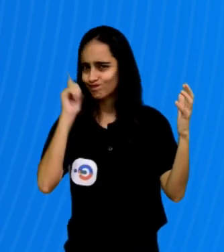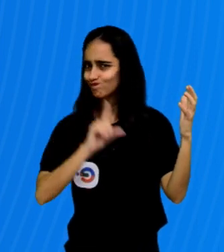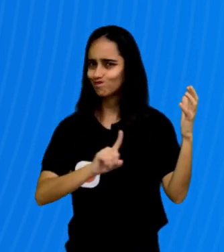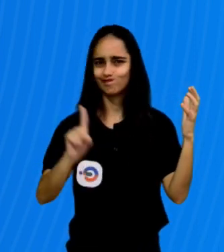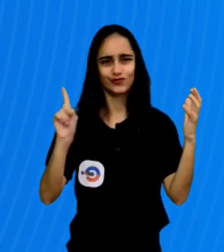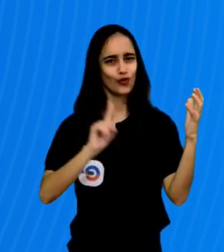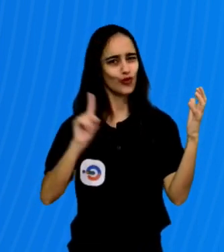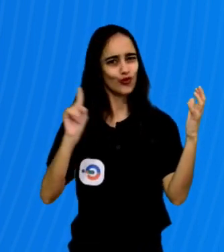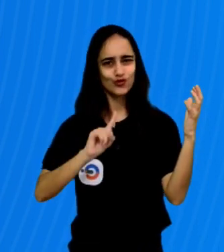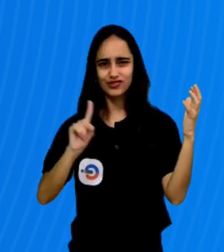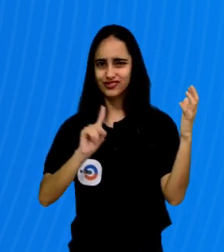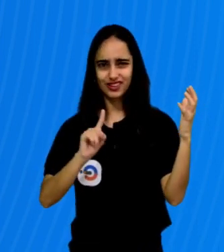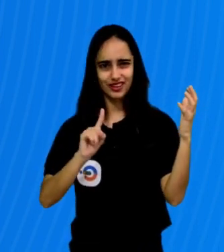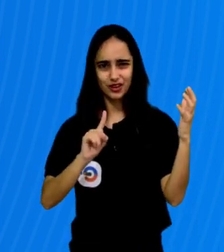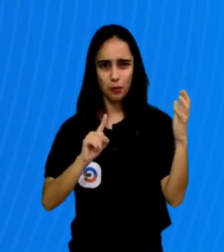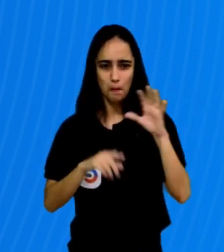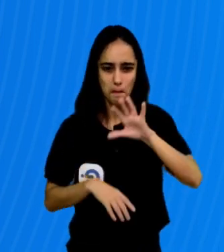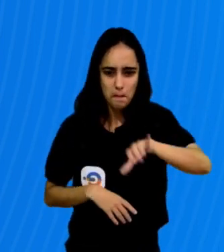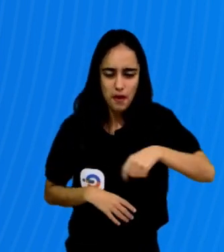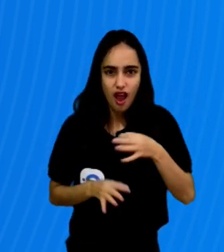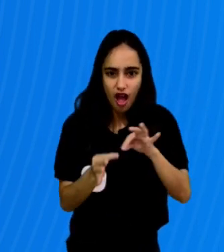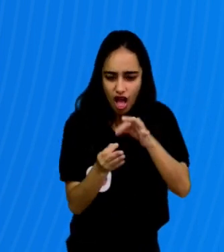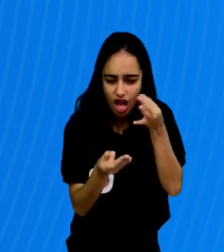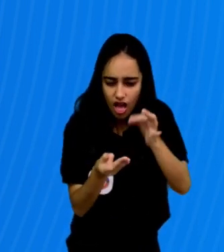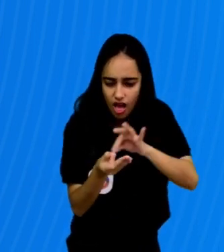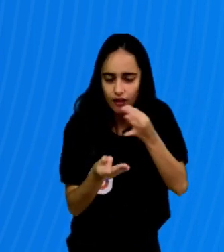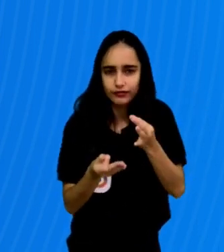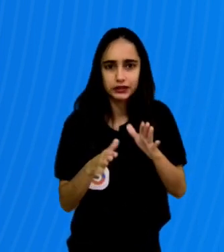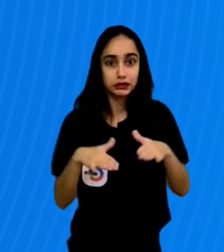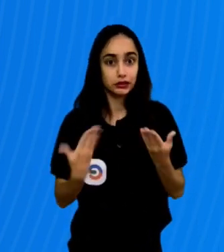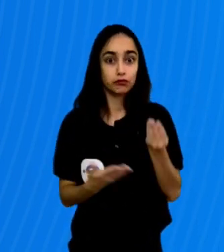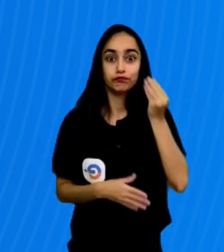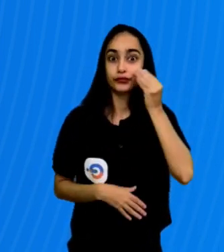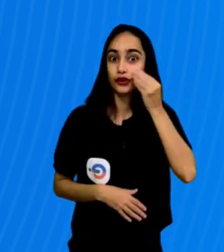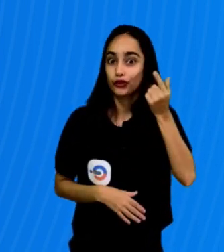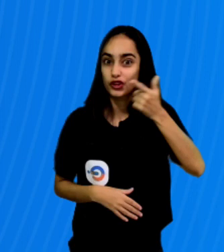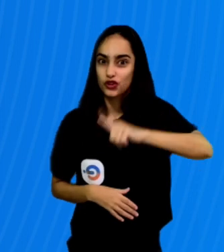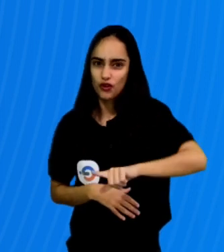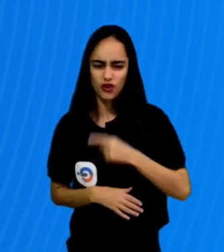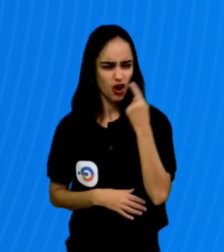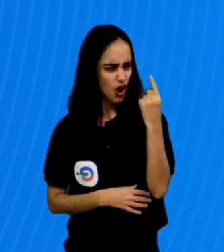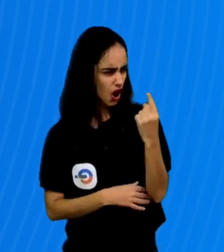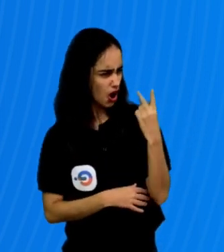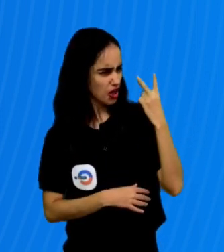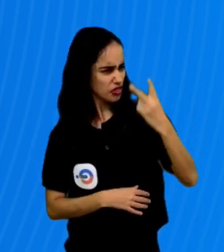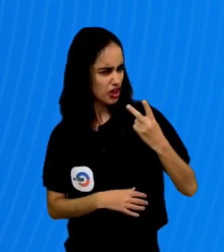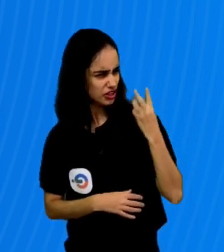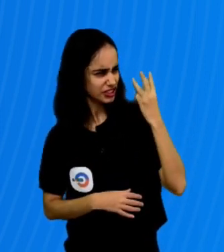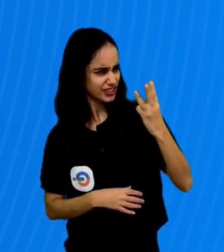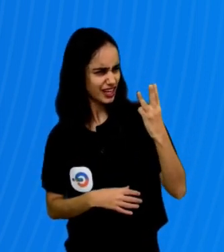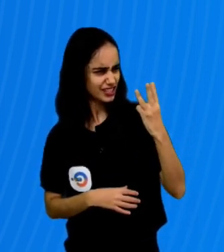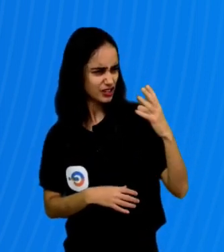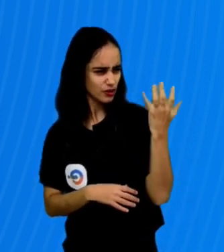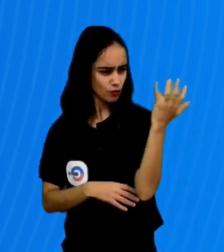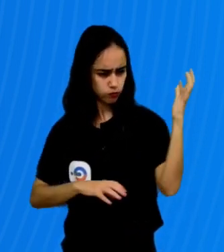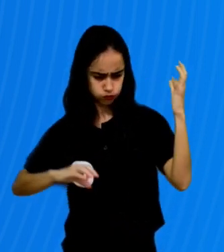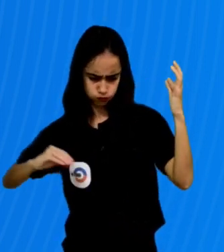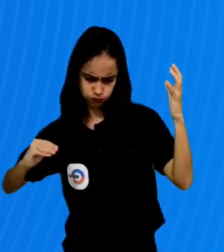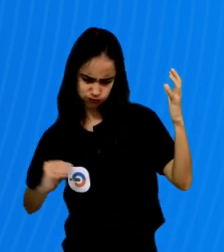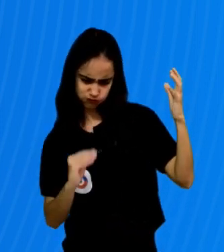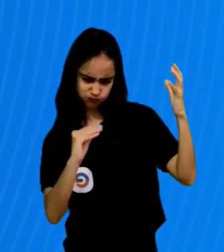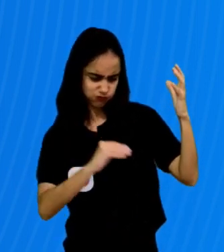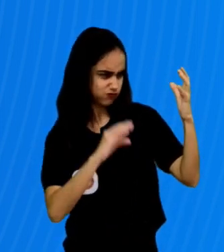pouco, virando-se mais uma vez numa contagem de 1, 2, 3, saltou, mas